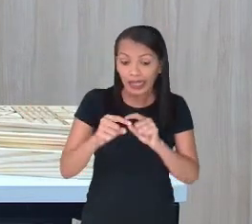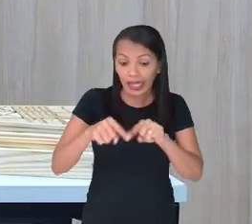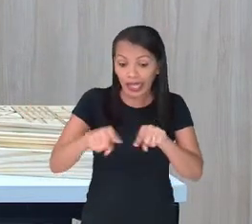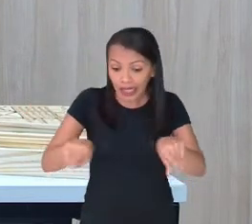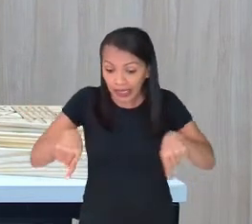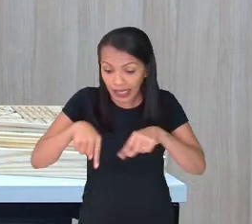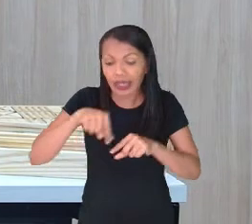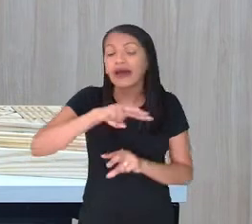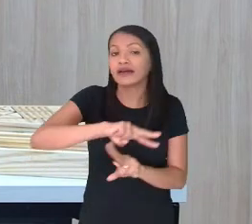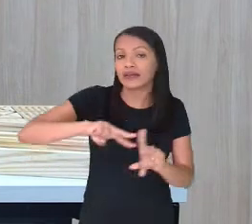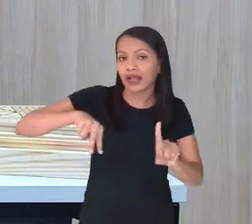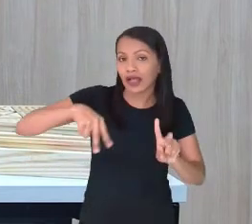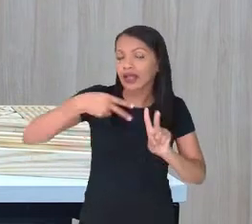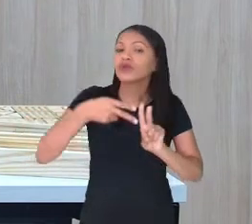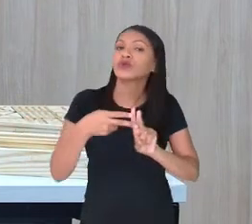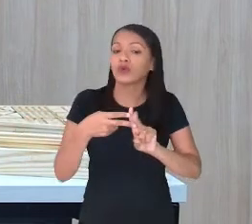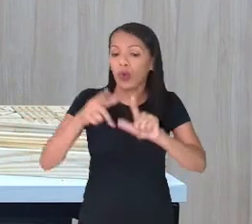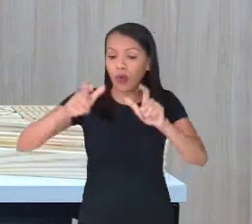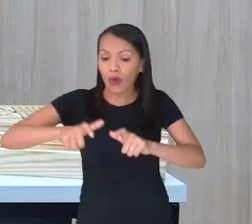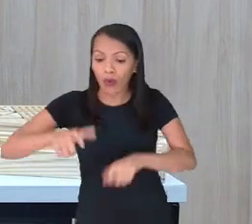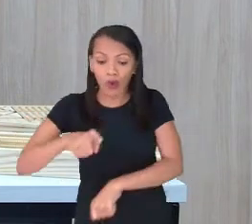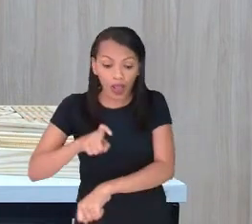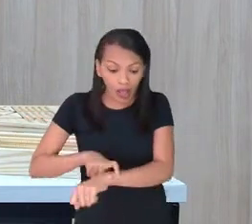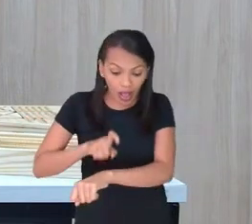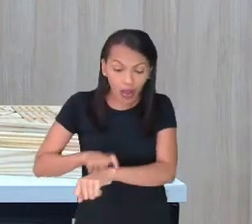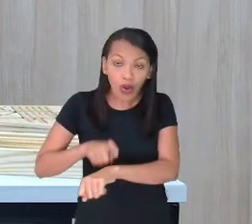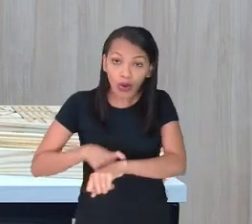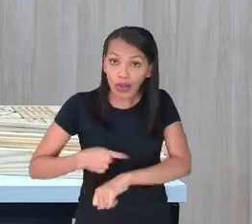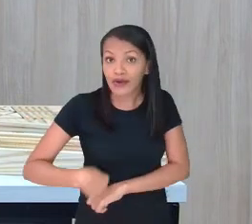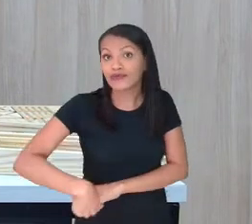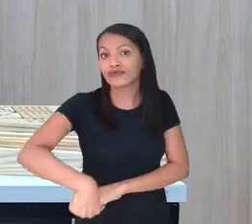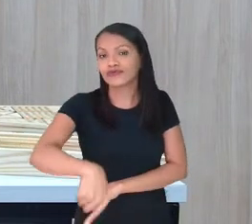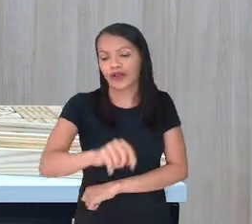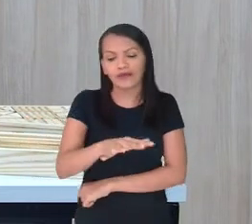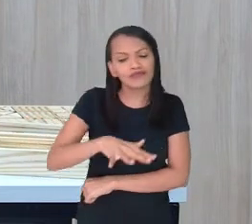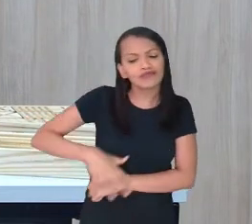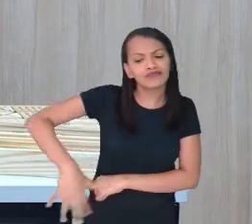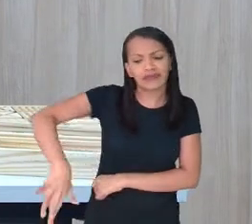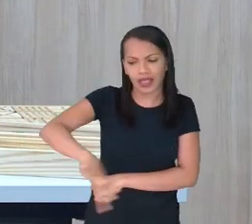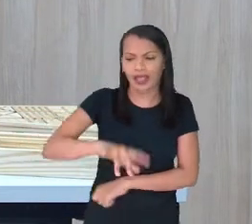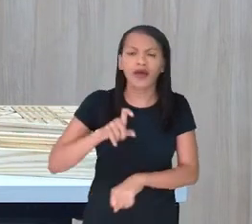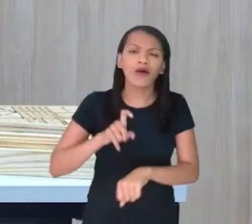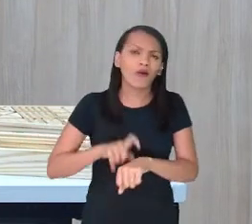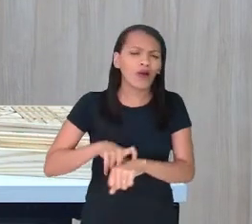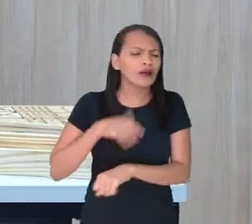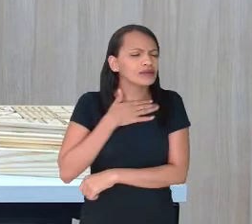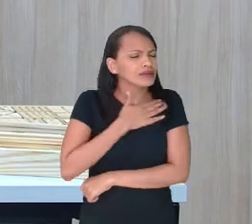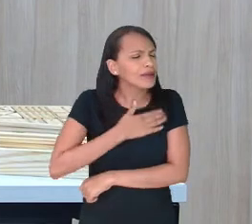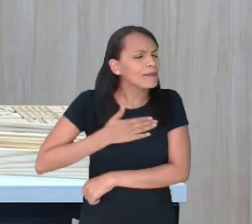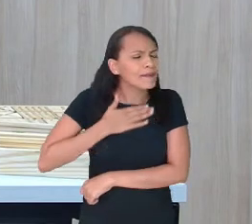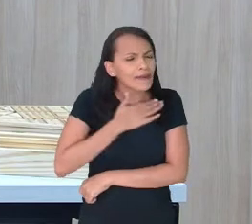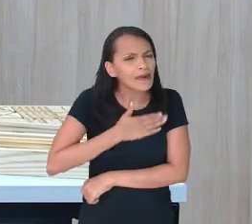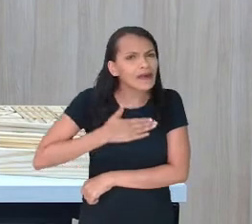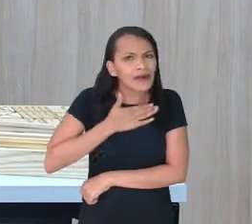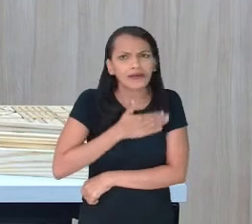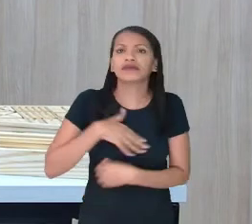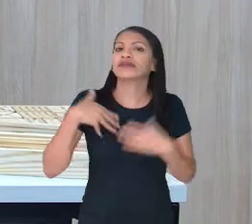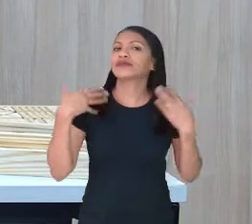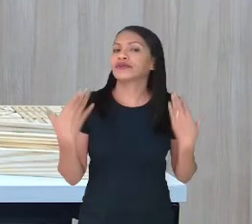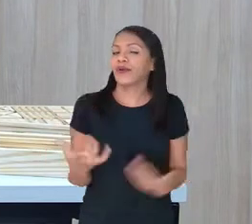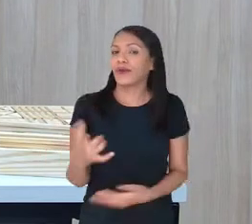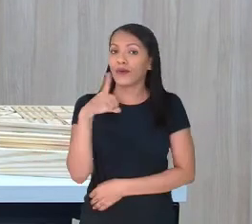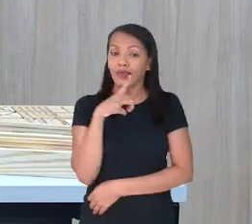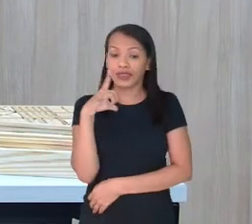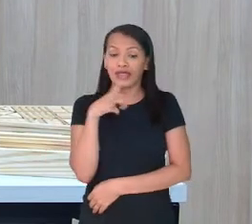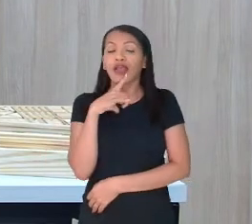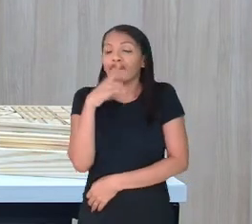sala, aquele lugar, aquele horário que ele vai para aquele ambiente é um horário prazeroso. Então ele tem